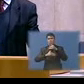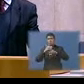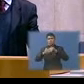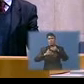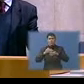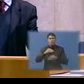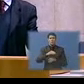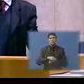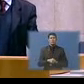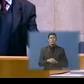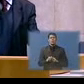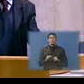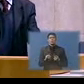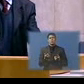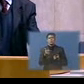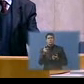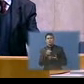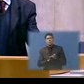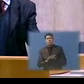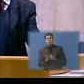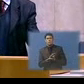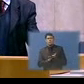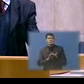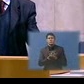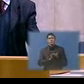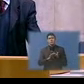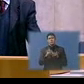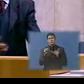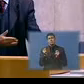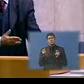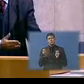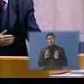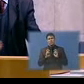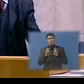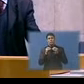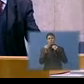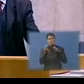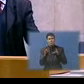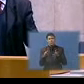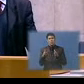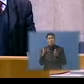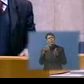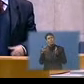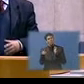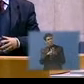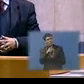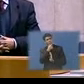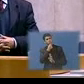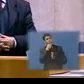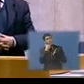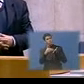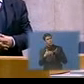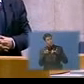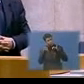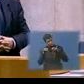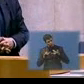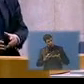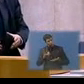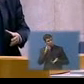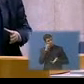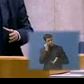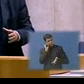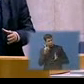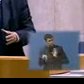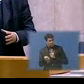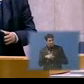Então, não existirá aporte de recursos de cara. O próprio secretário explicou isso ontem para nós. E, então,